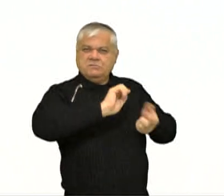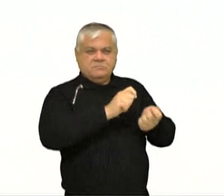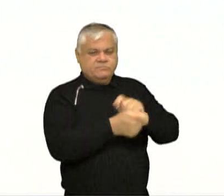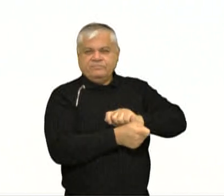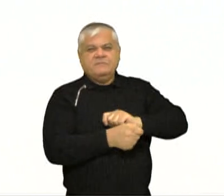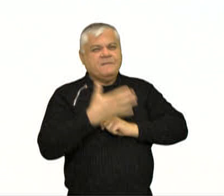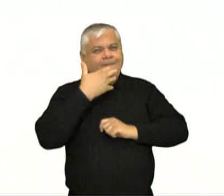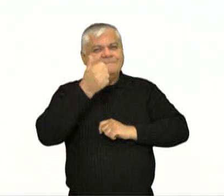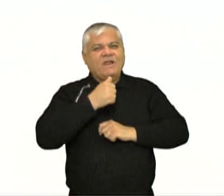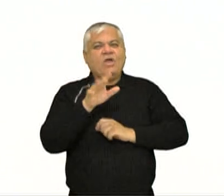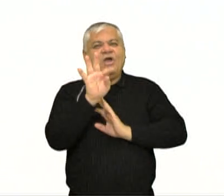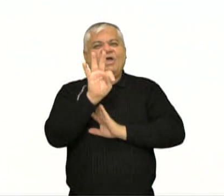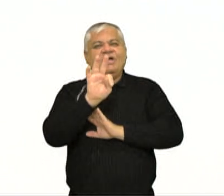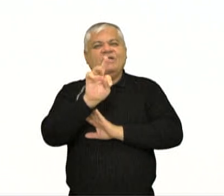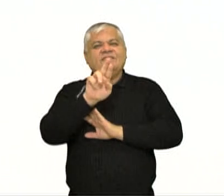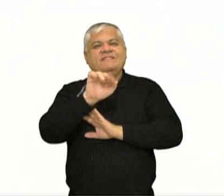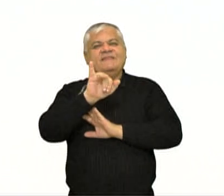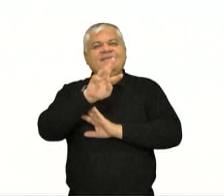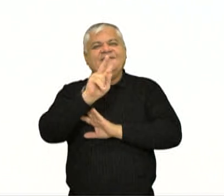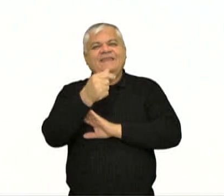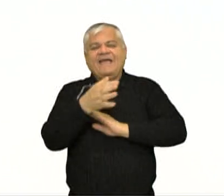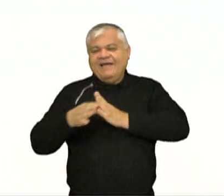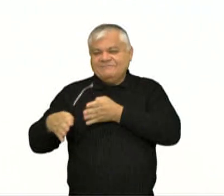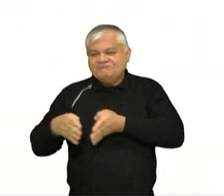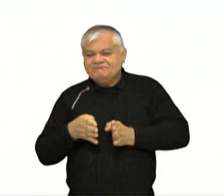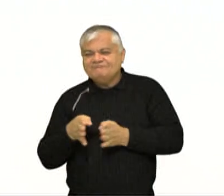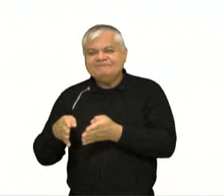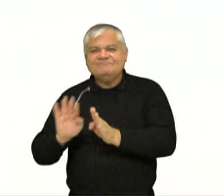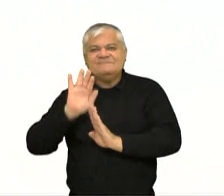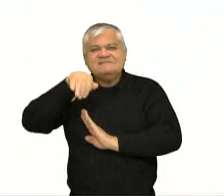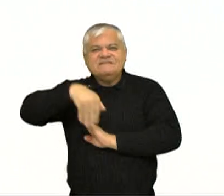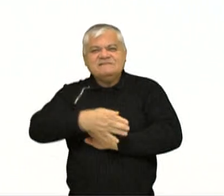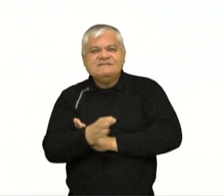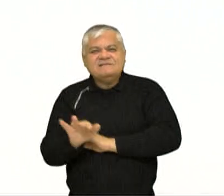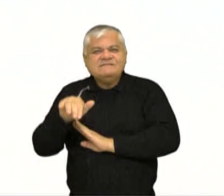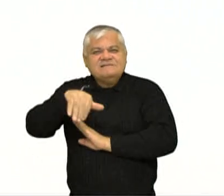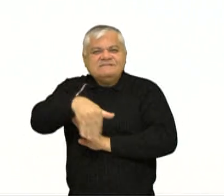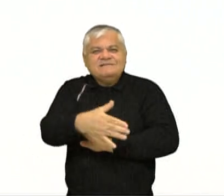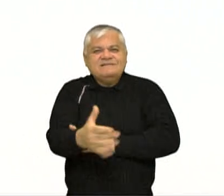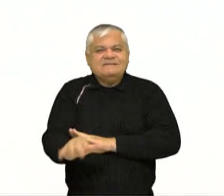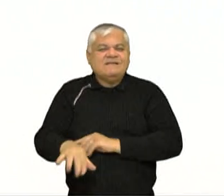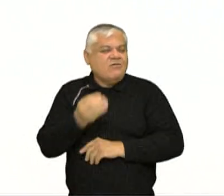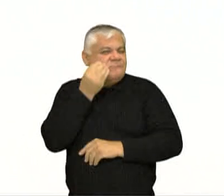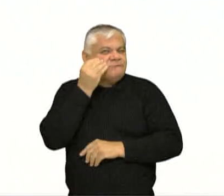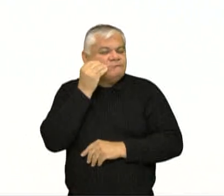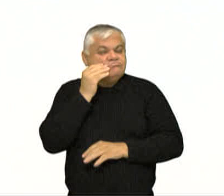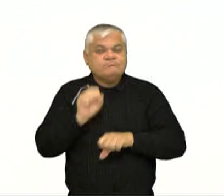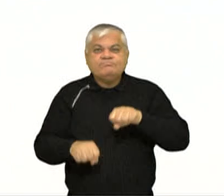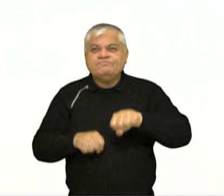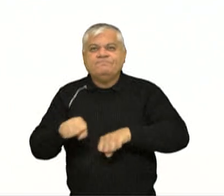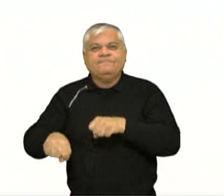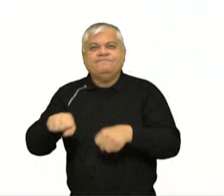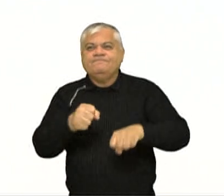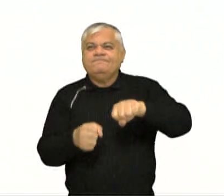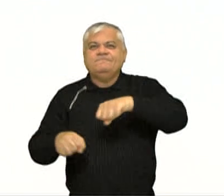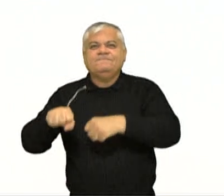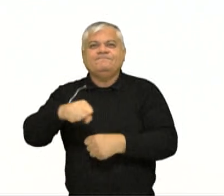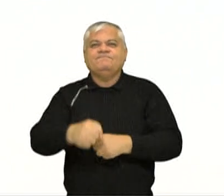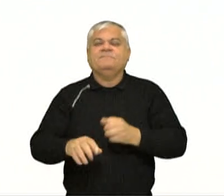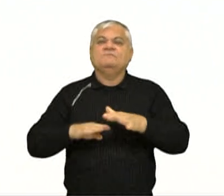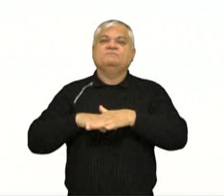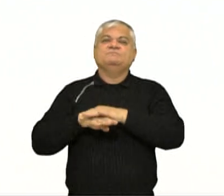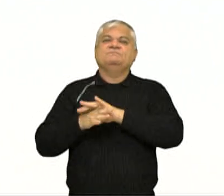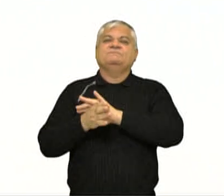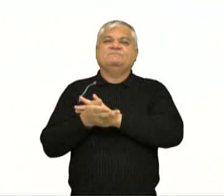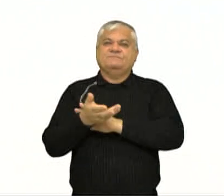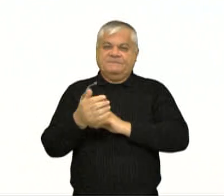trilhas, estradas montanhosas e terrenos acidentados e irregulares com suas bicicletas.